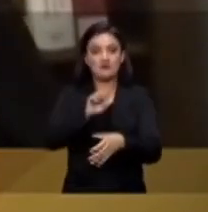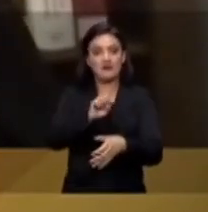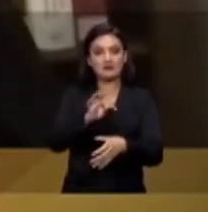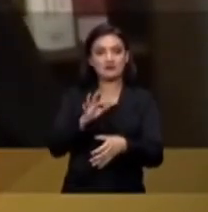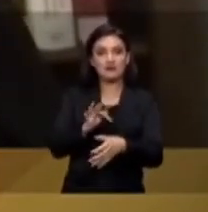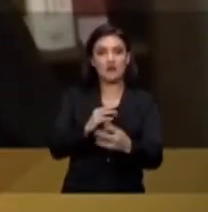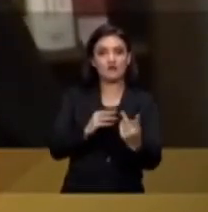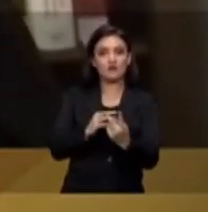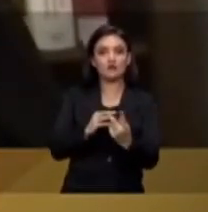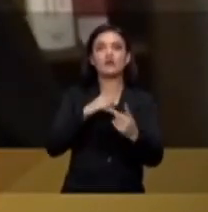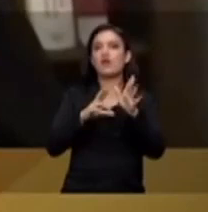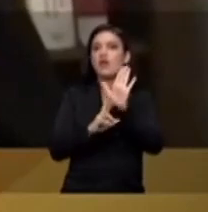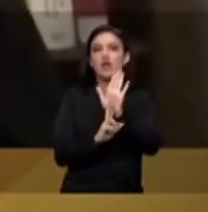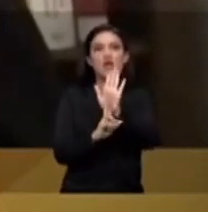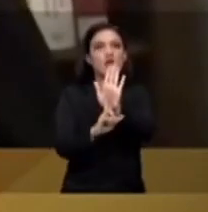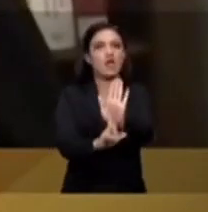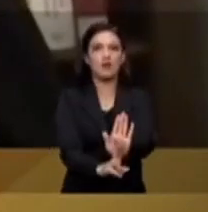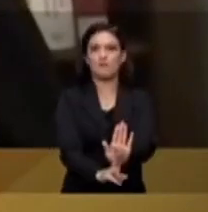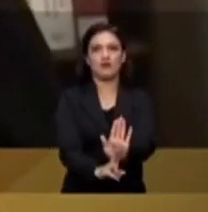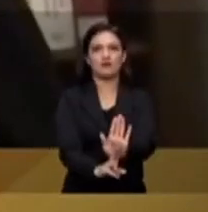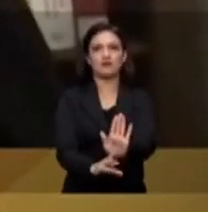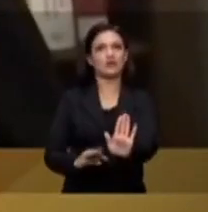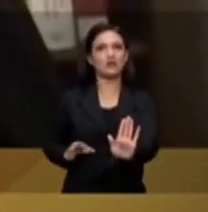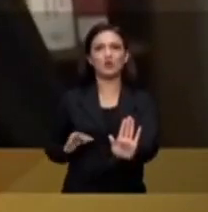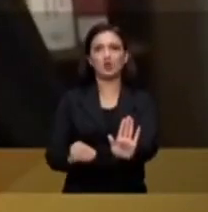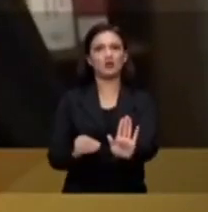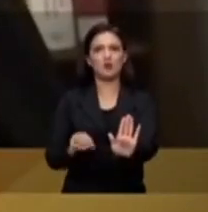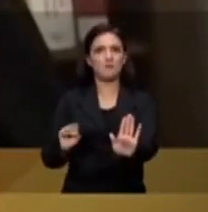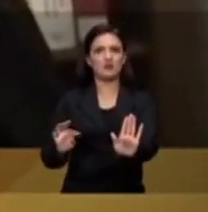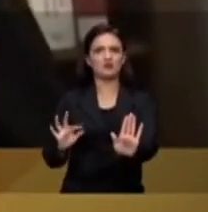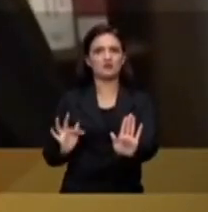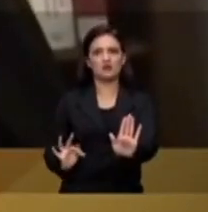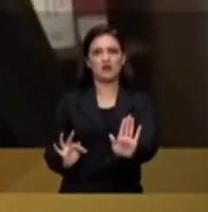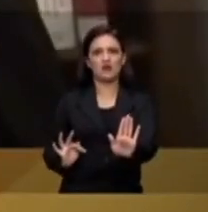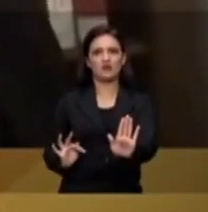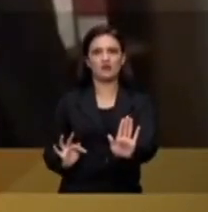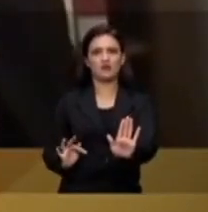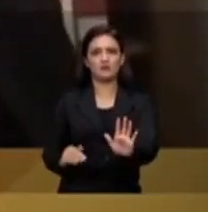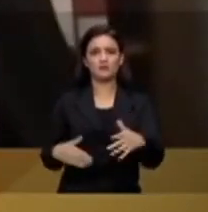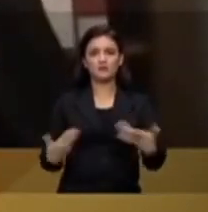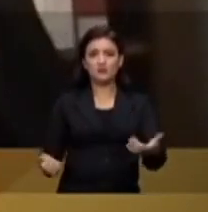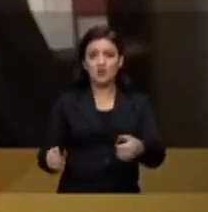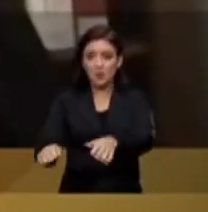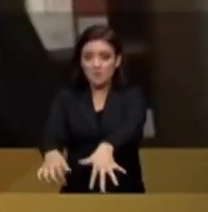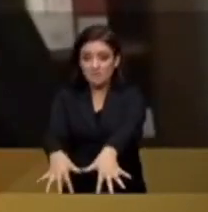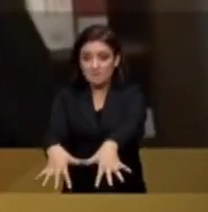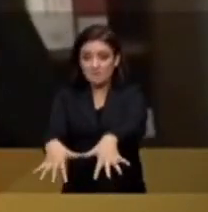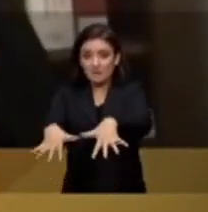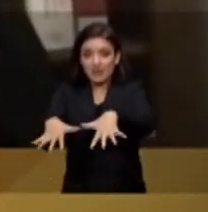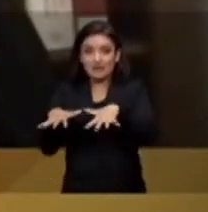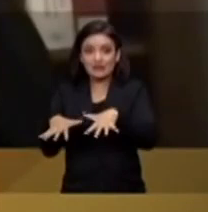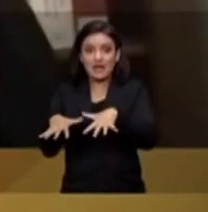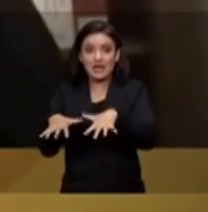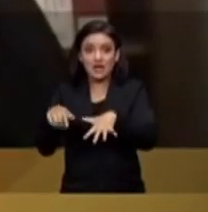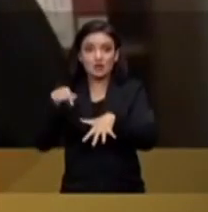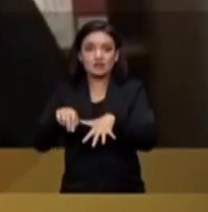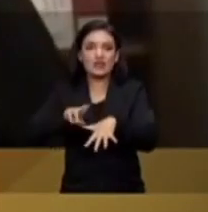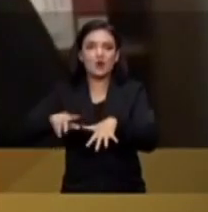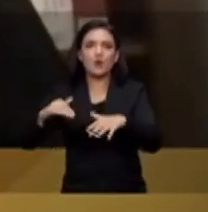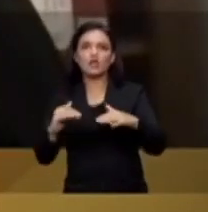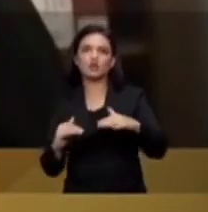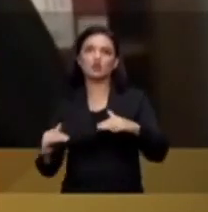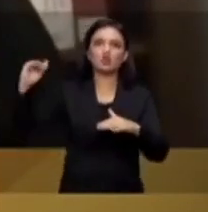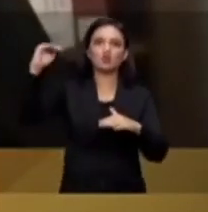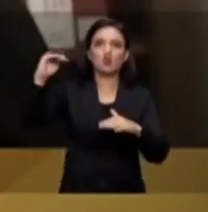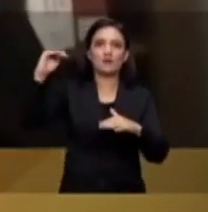o representam de forma plena. Isto é importante. O plenário do Supremo Tribunal Federal não é superior